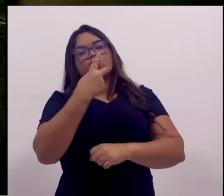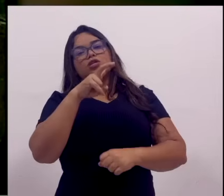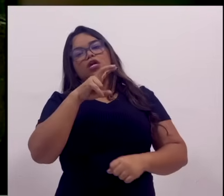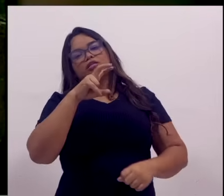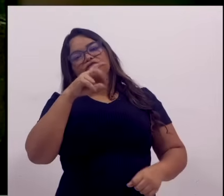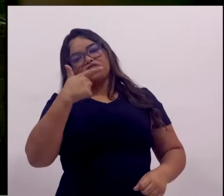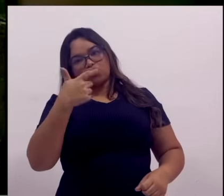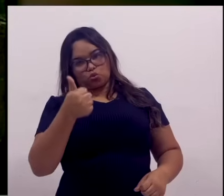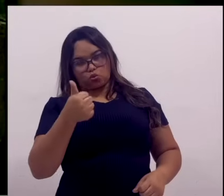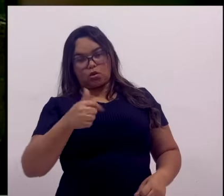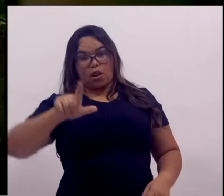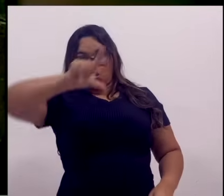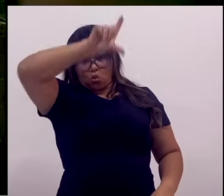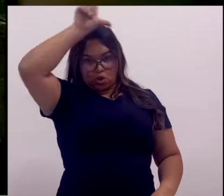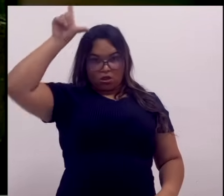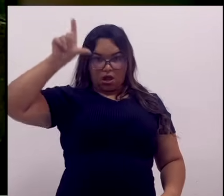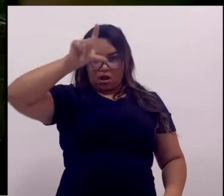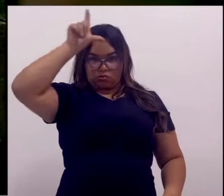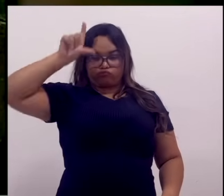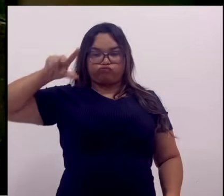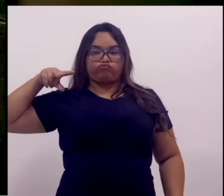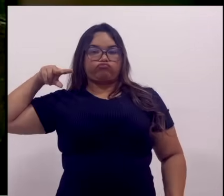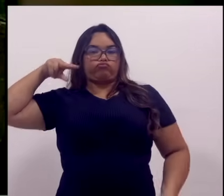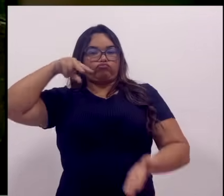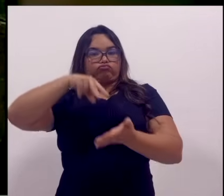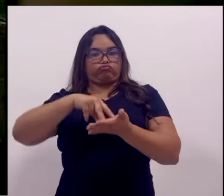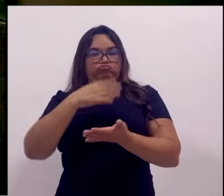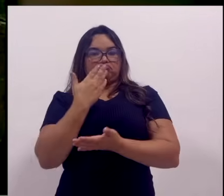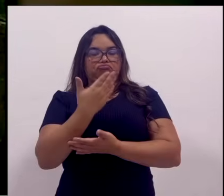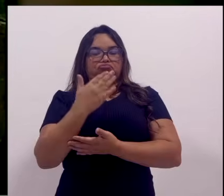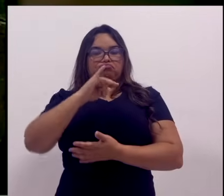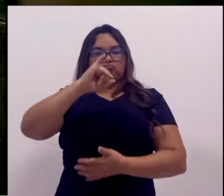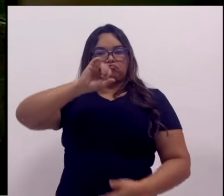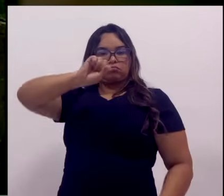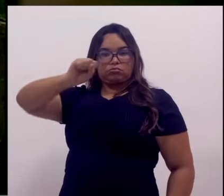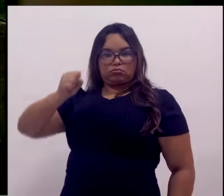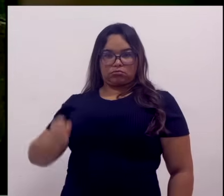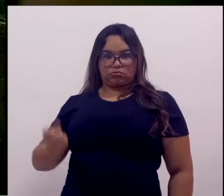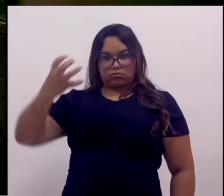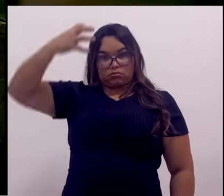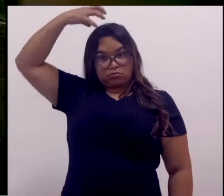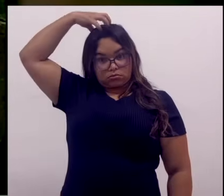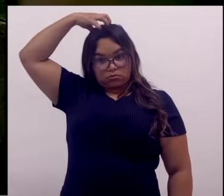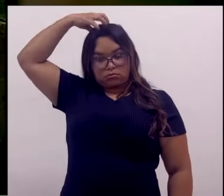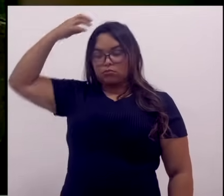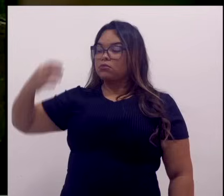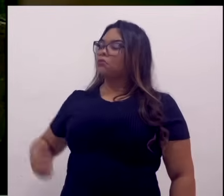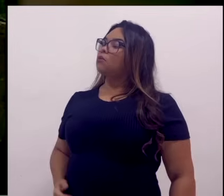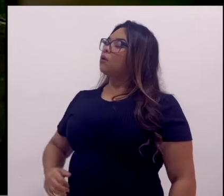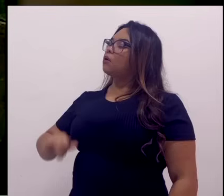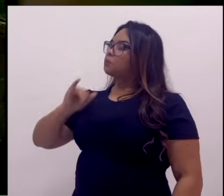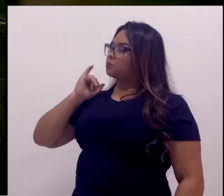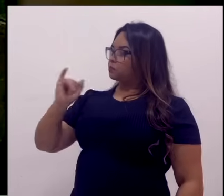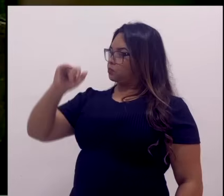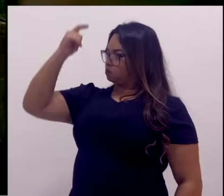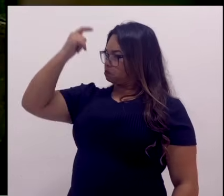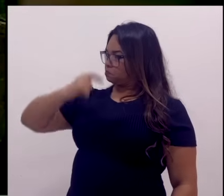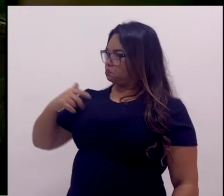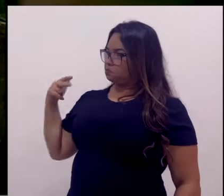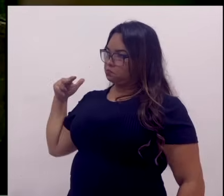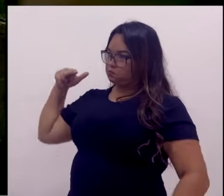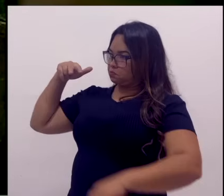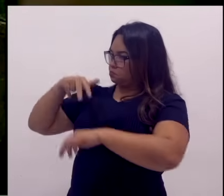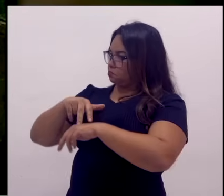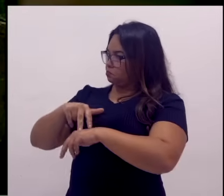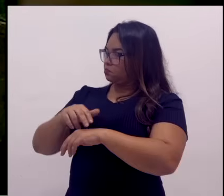1521. Aqui se apresentou Martinho Lutero ante o imperador e rei, e ele disse: "Aqui